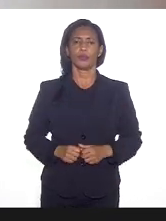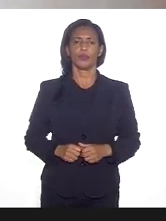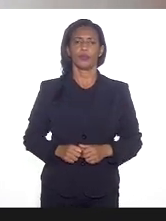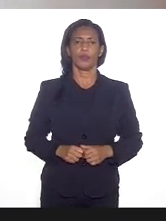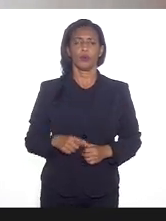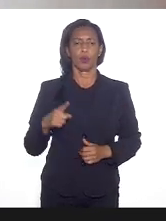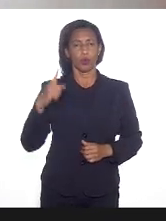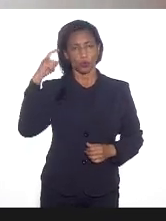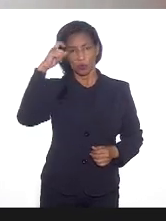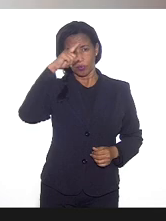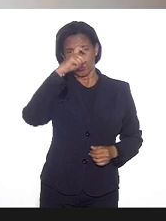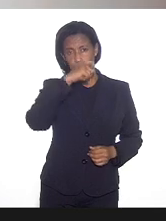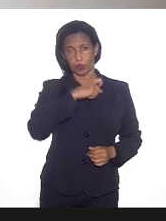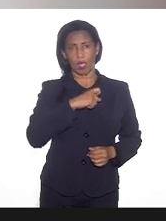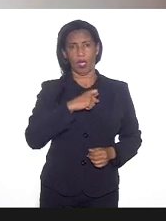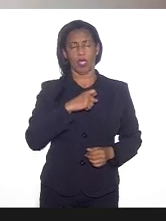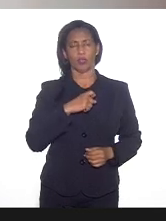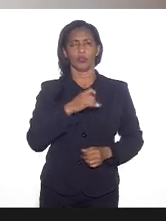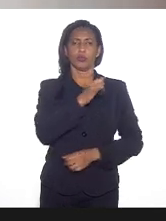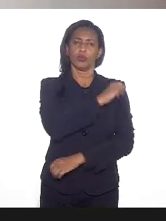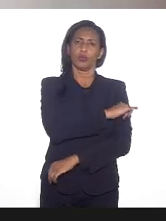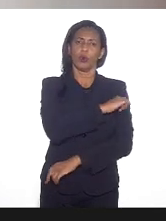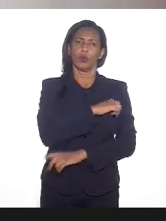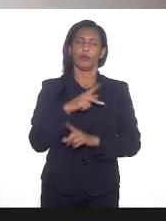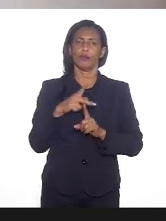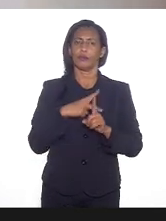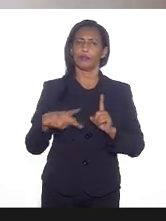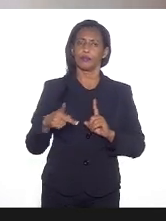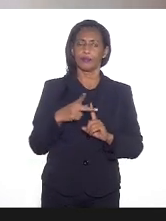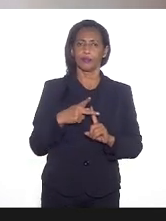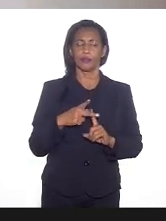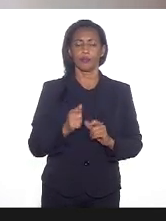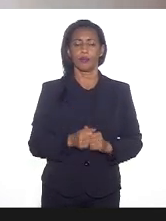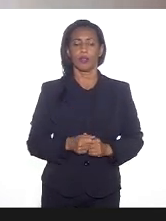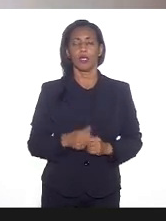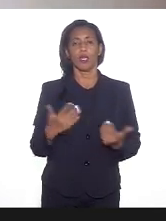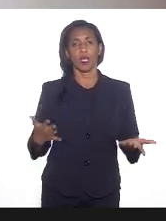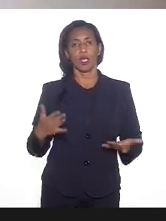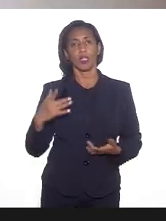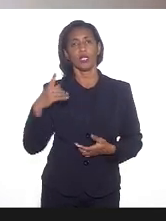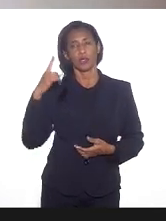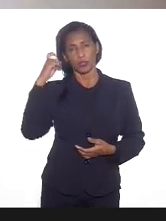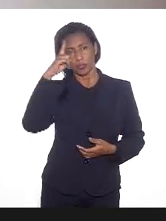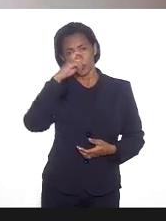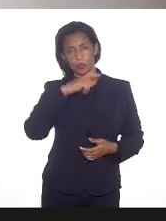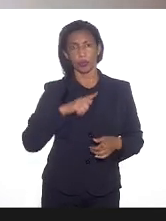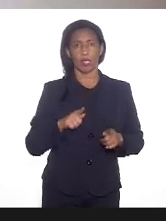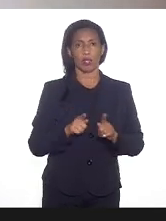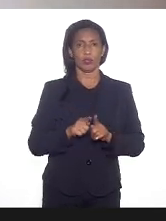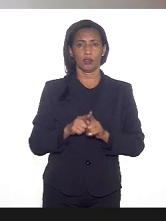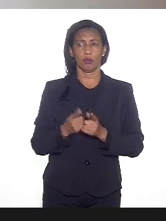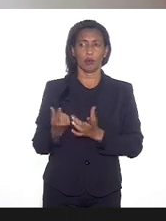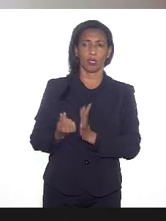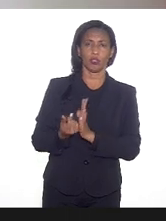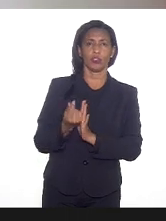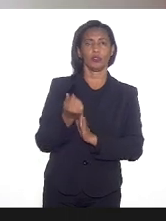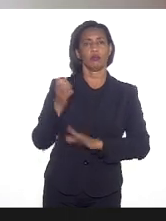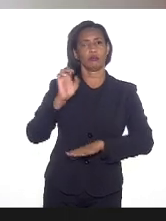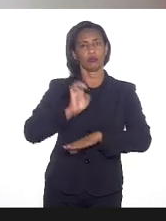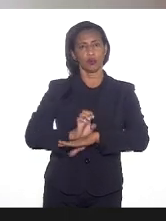de dificuldades financeiras do Rio Previdência e de dificuldades financeiras do próprio Estado do Rio de